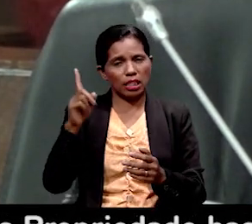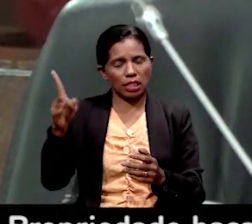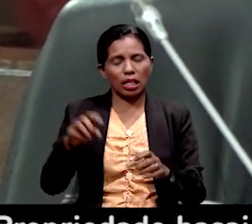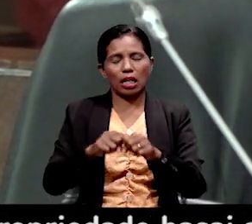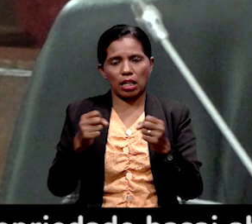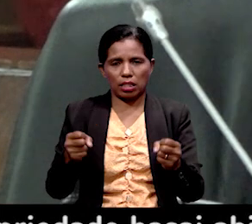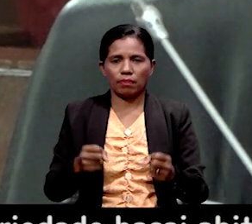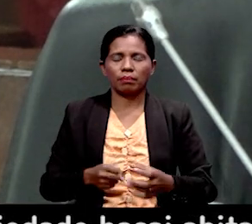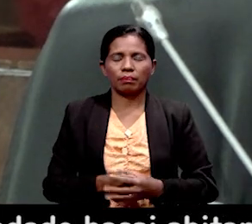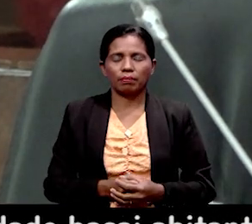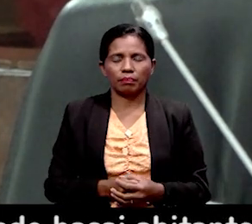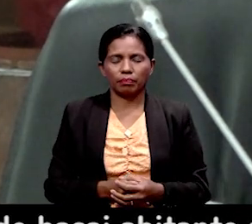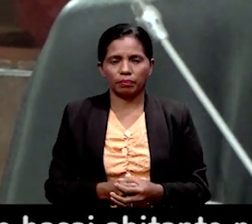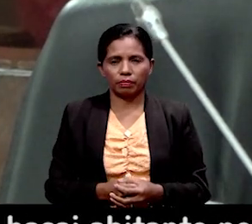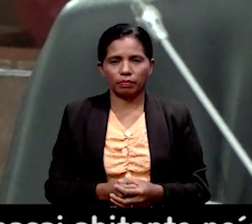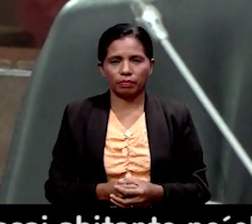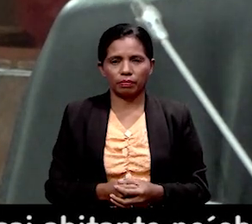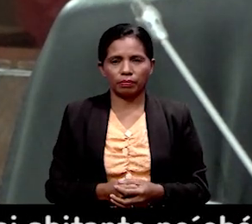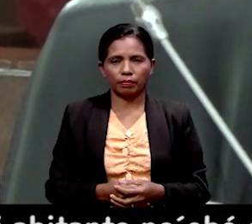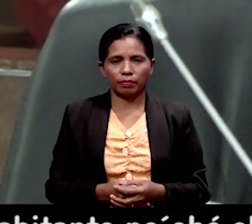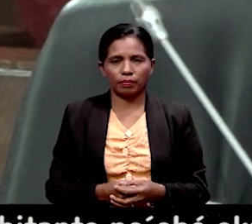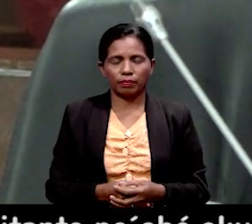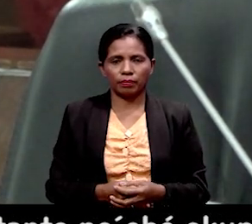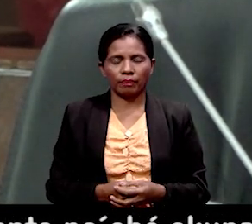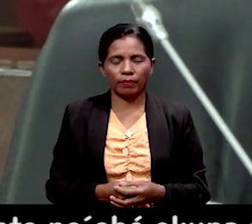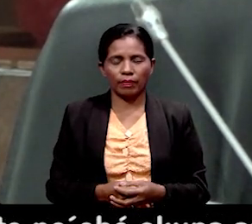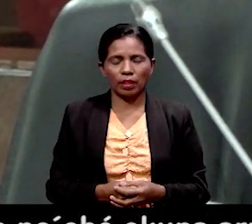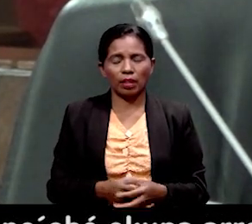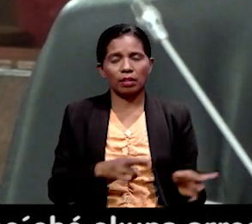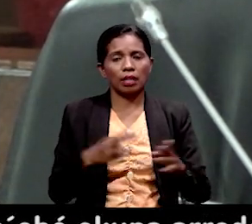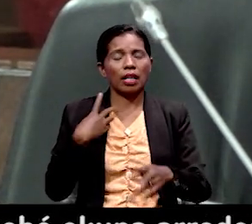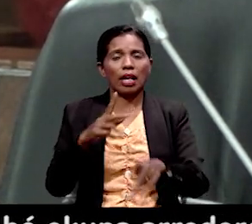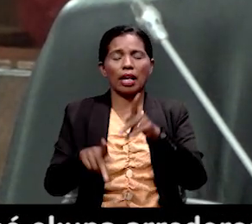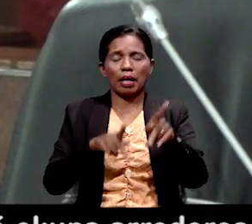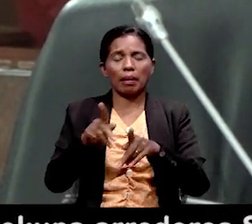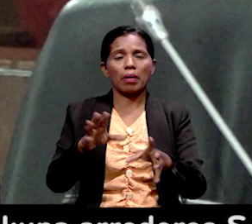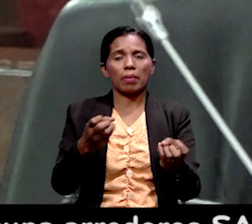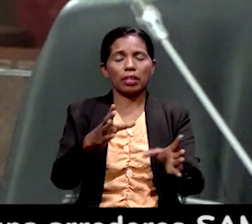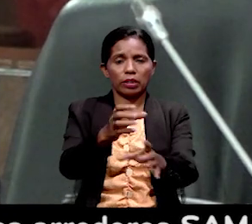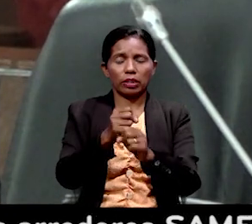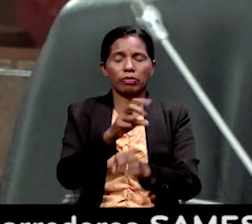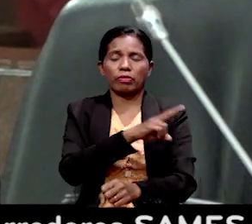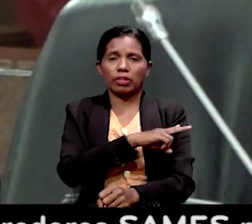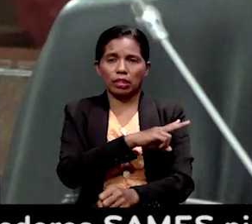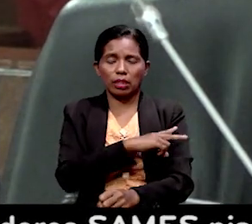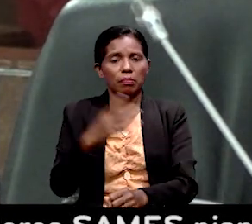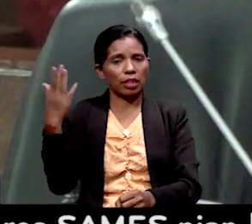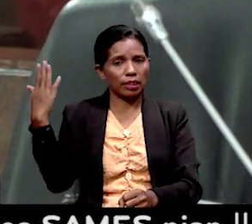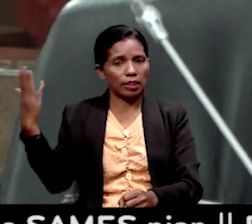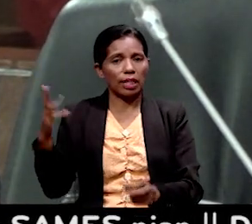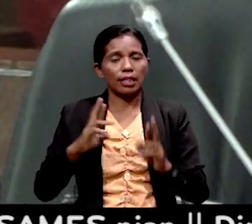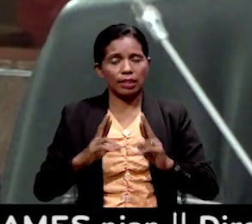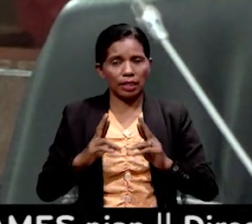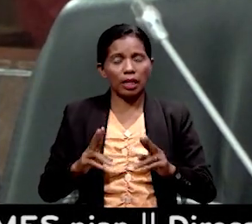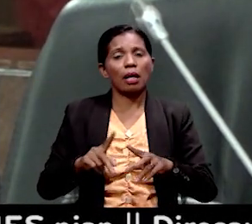considera que a minha atitude. Pronto, e é uma nova que a gente vai ter a vacina congelado, mas